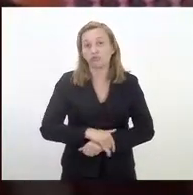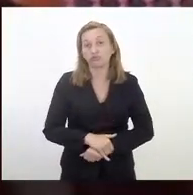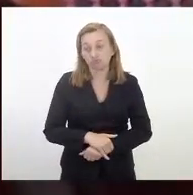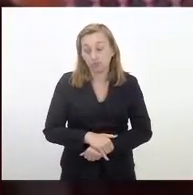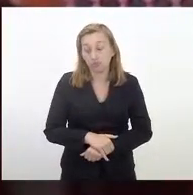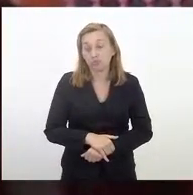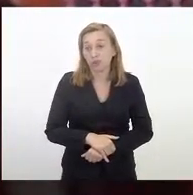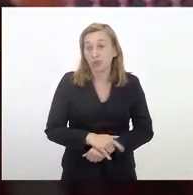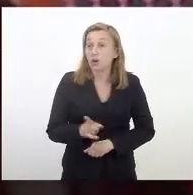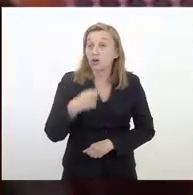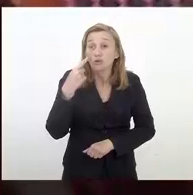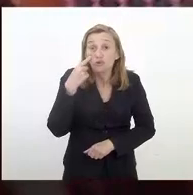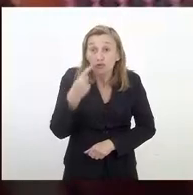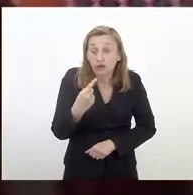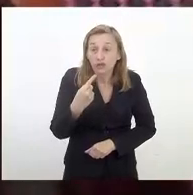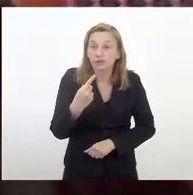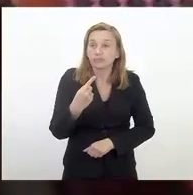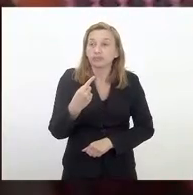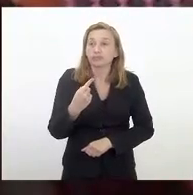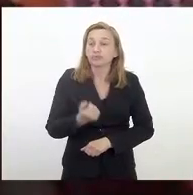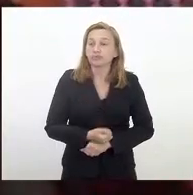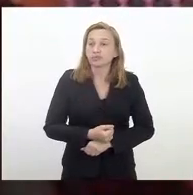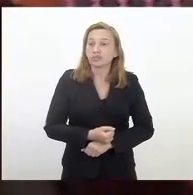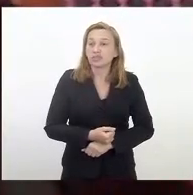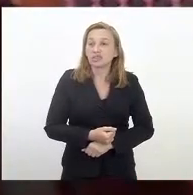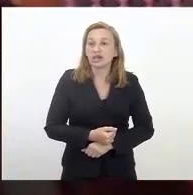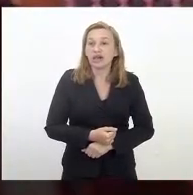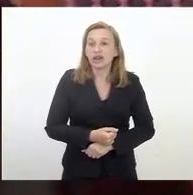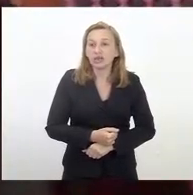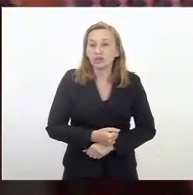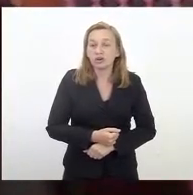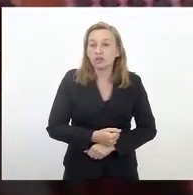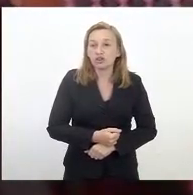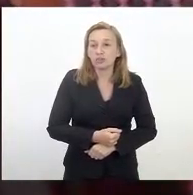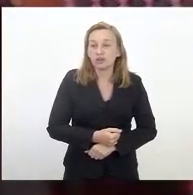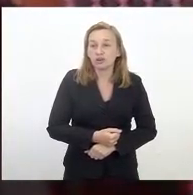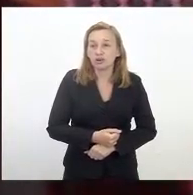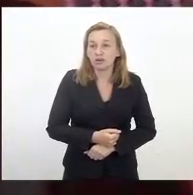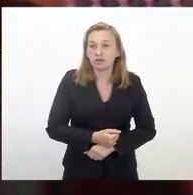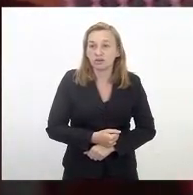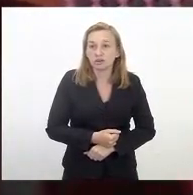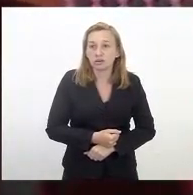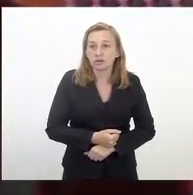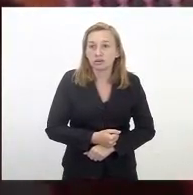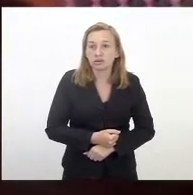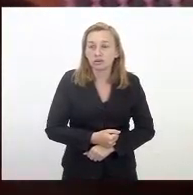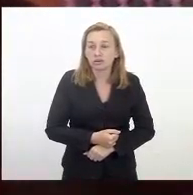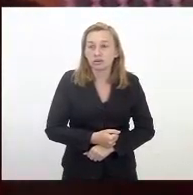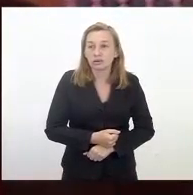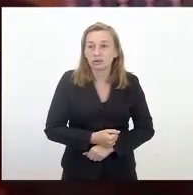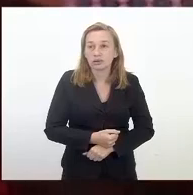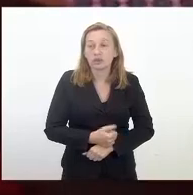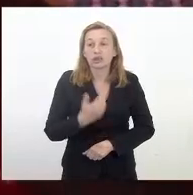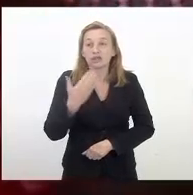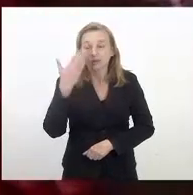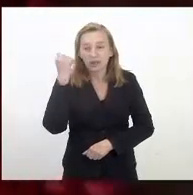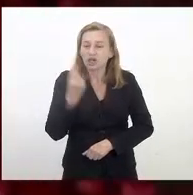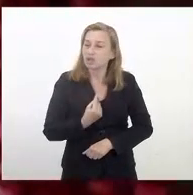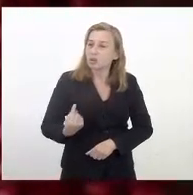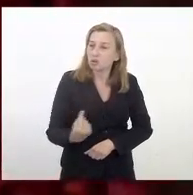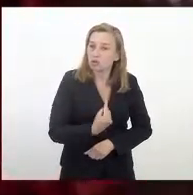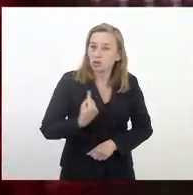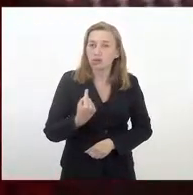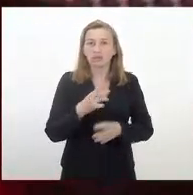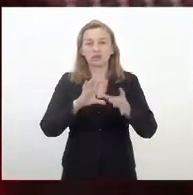nós estamos vendo uma escalada de tentativas de é fazer com que a nossa